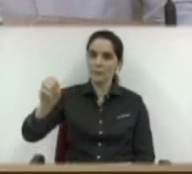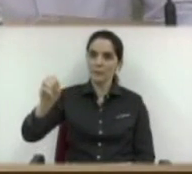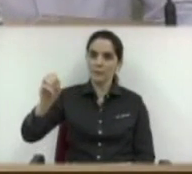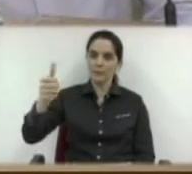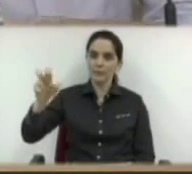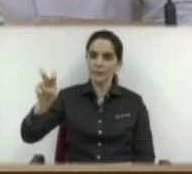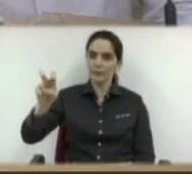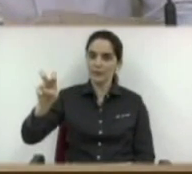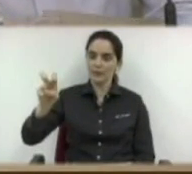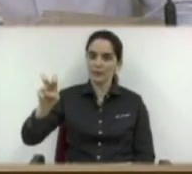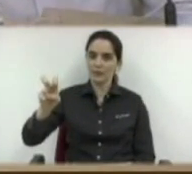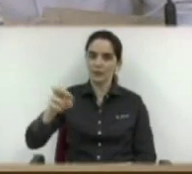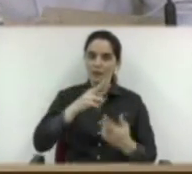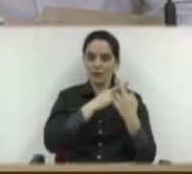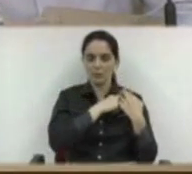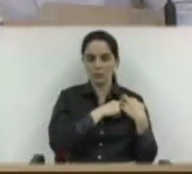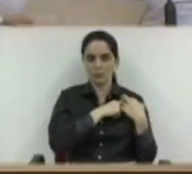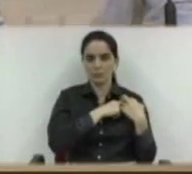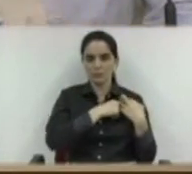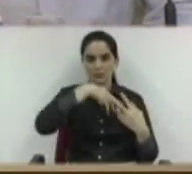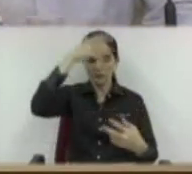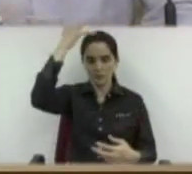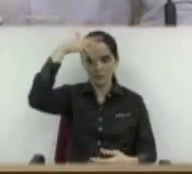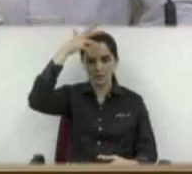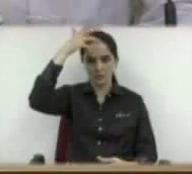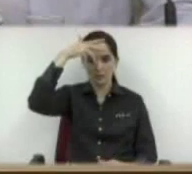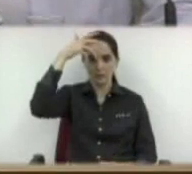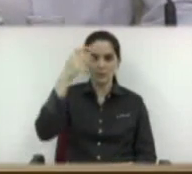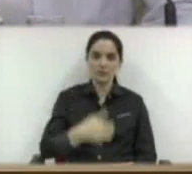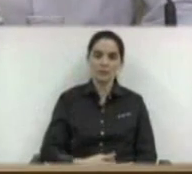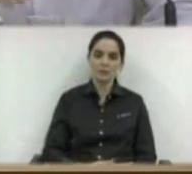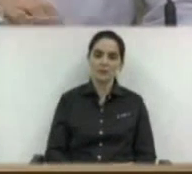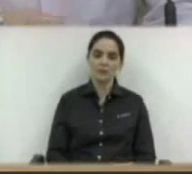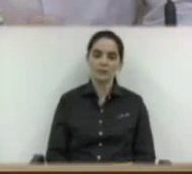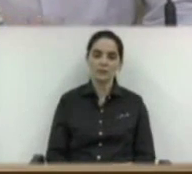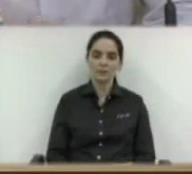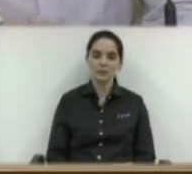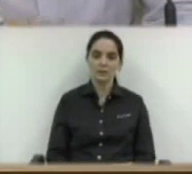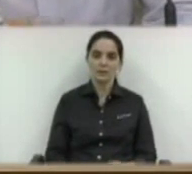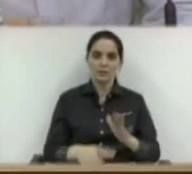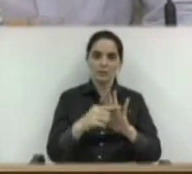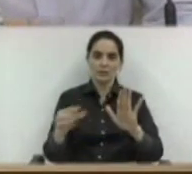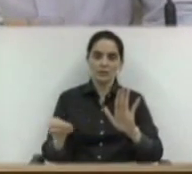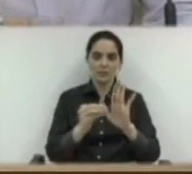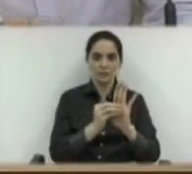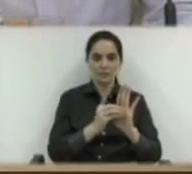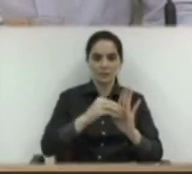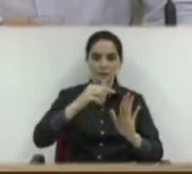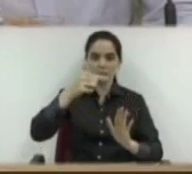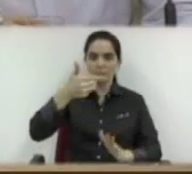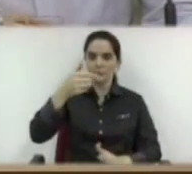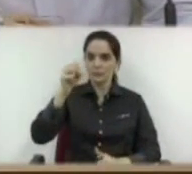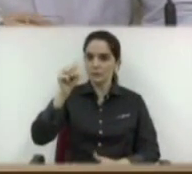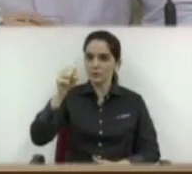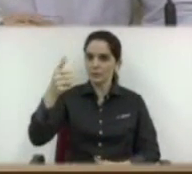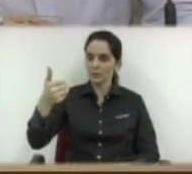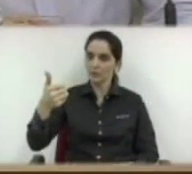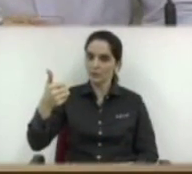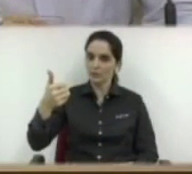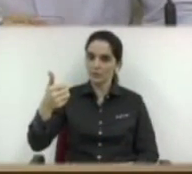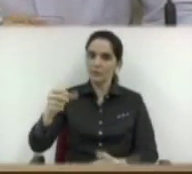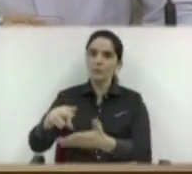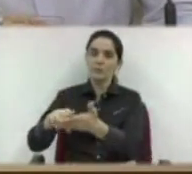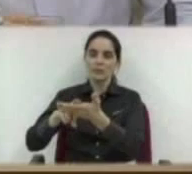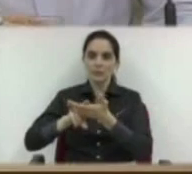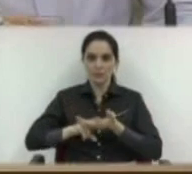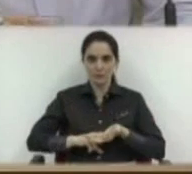217/2015. Autora, vereadora Érica Tanque. A emenda número 281 é recebida pela